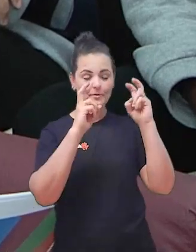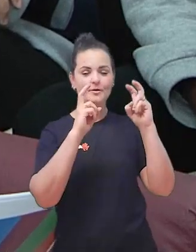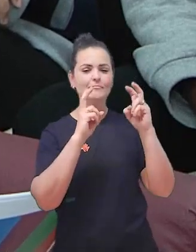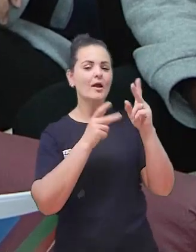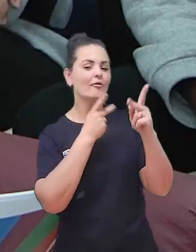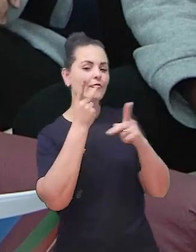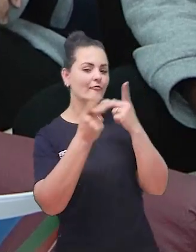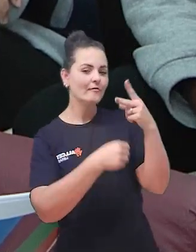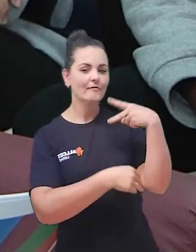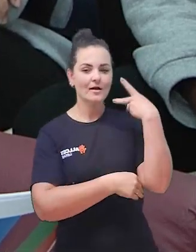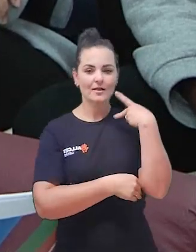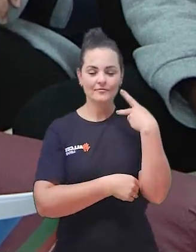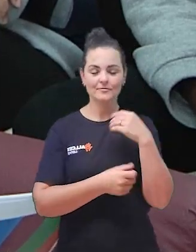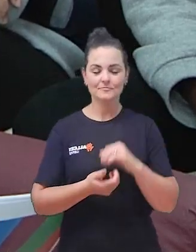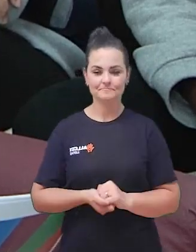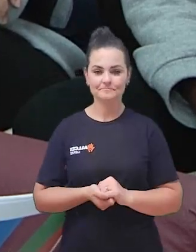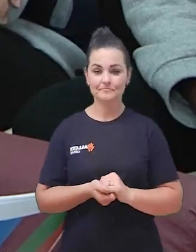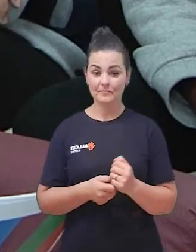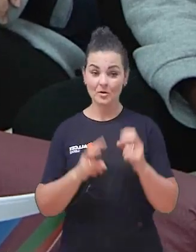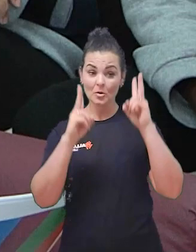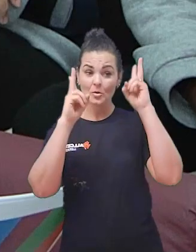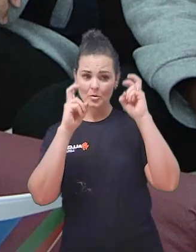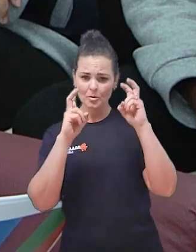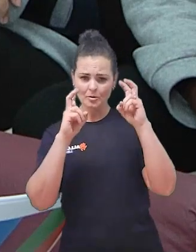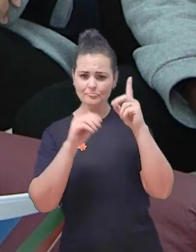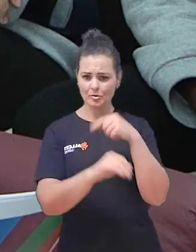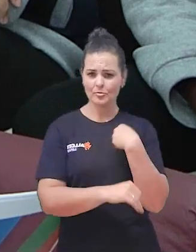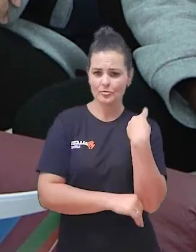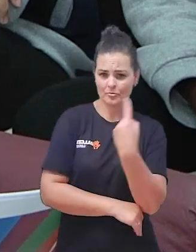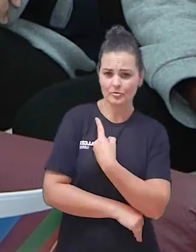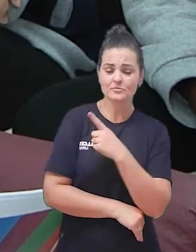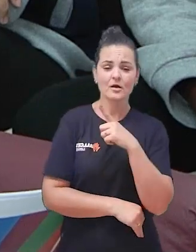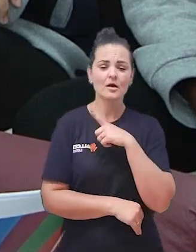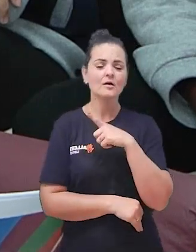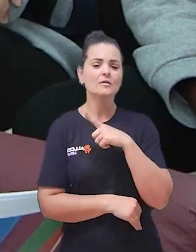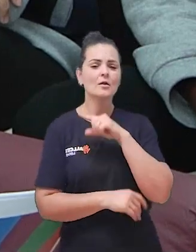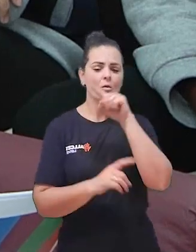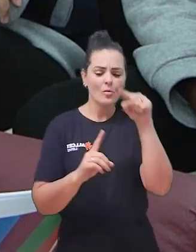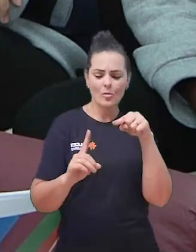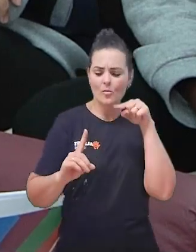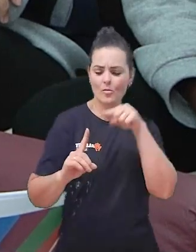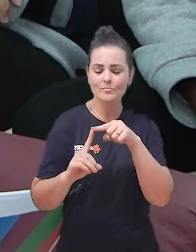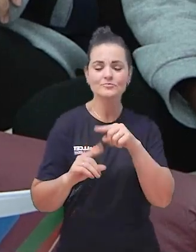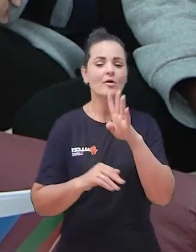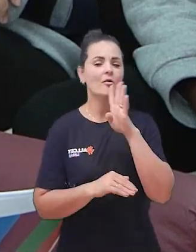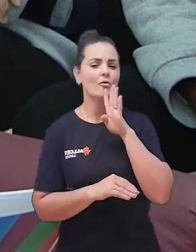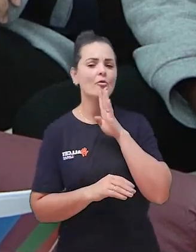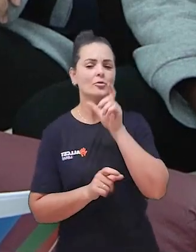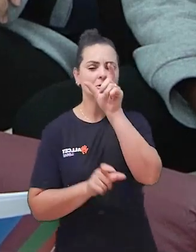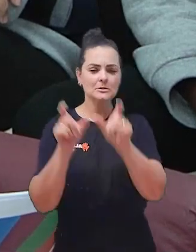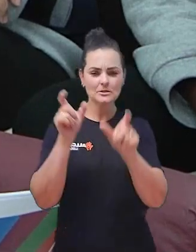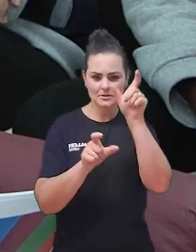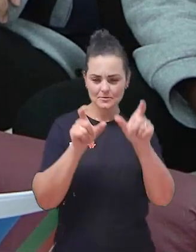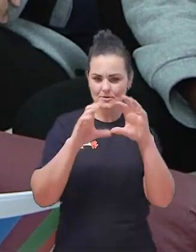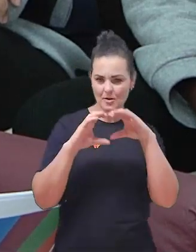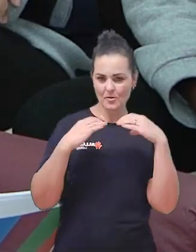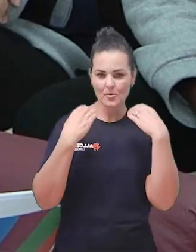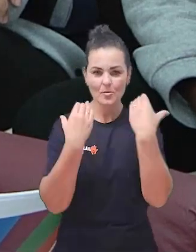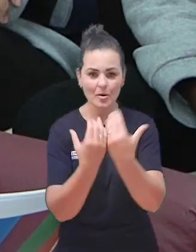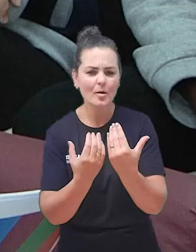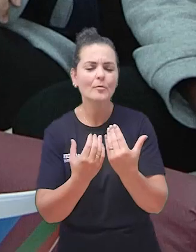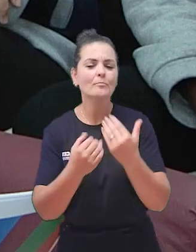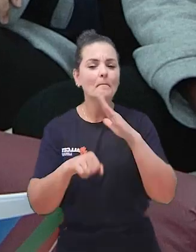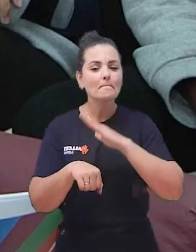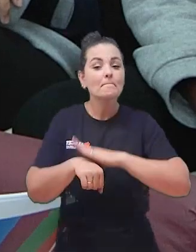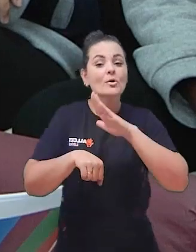o programa Fala Vereador. O nosso programa tem o objetivo de levar ao conhecimento da comunidade um pouco